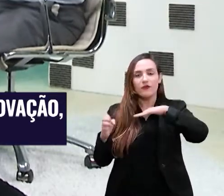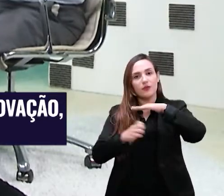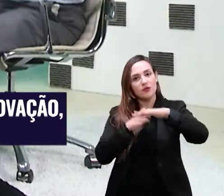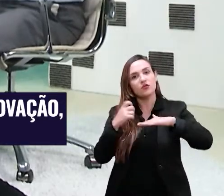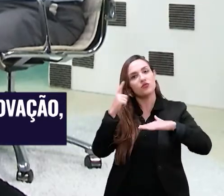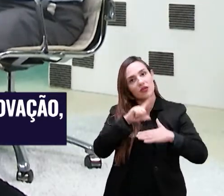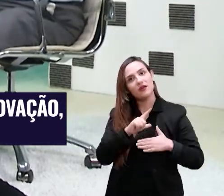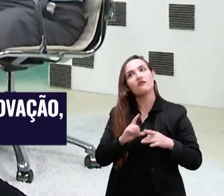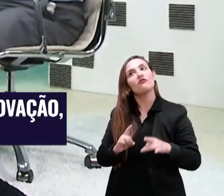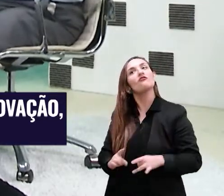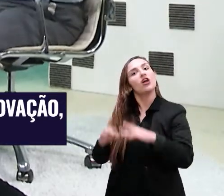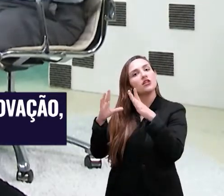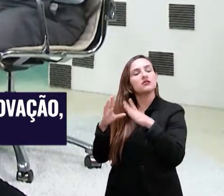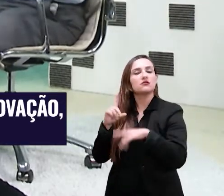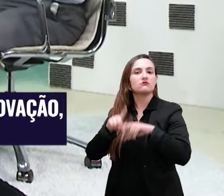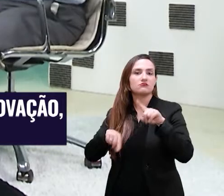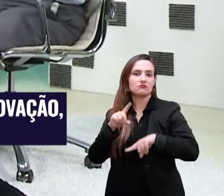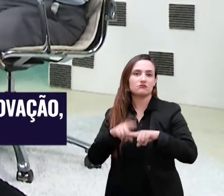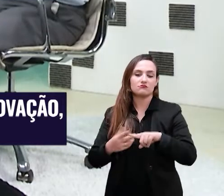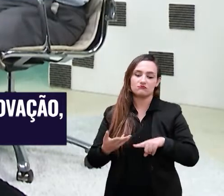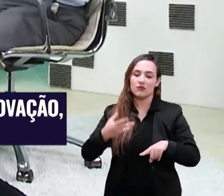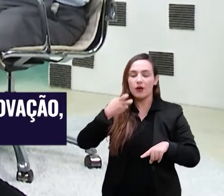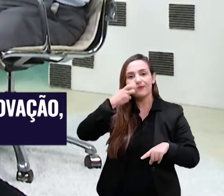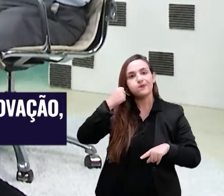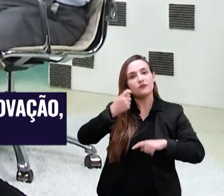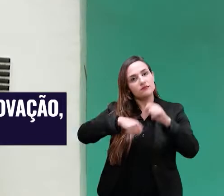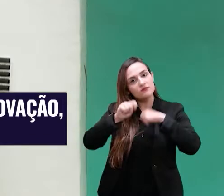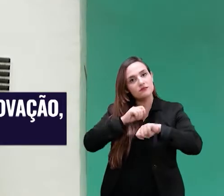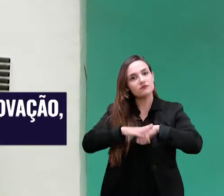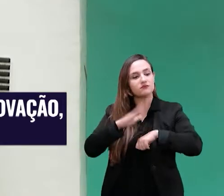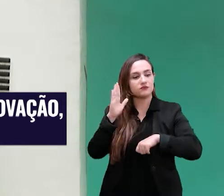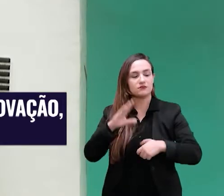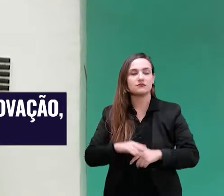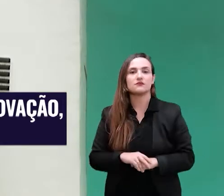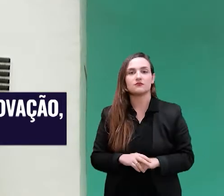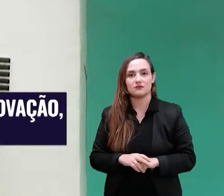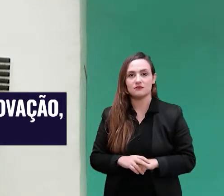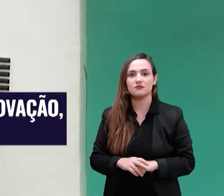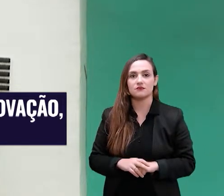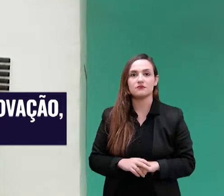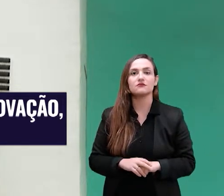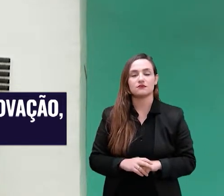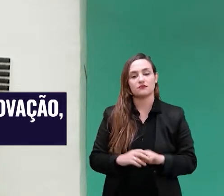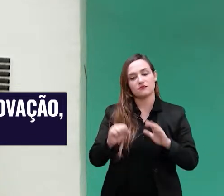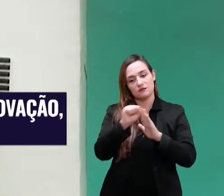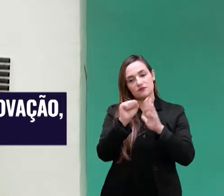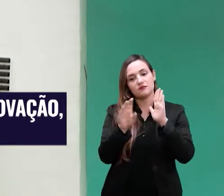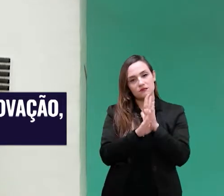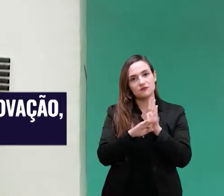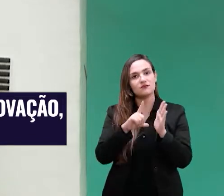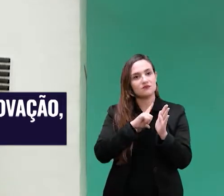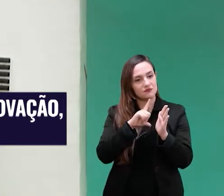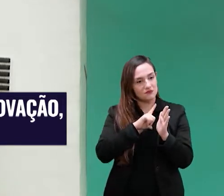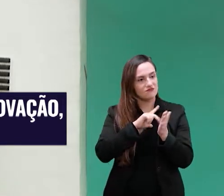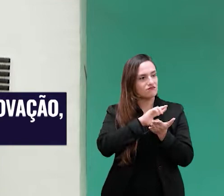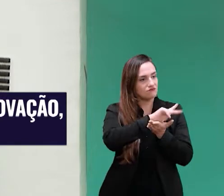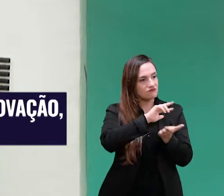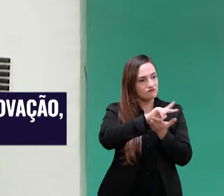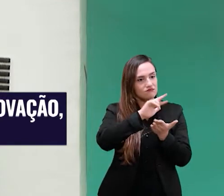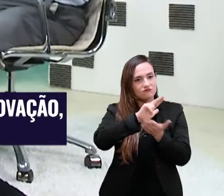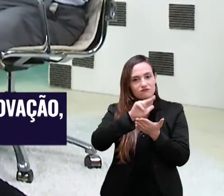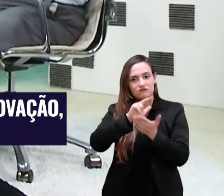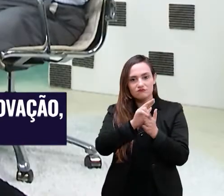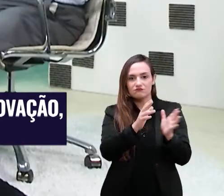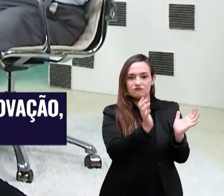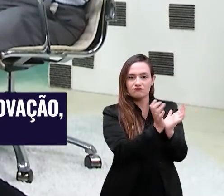Mais emprego, uhum, e dinamizar a renda no município. Então é assim, o Sebrae trabalha em muitas facetas, uhum,